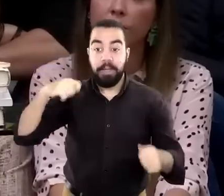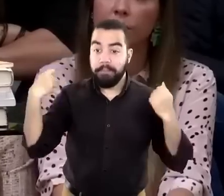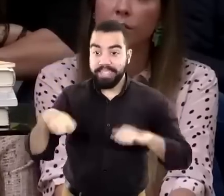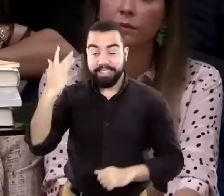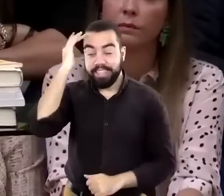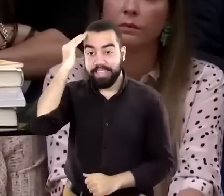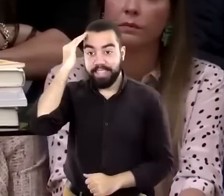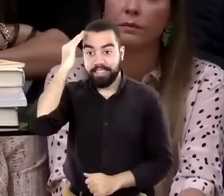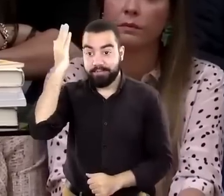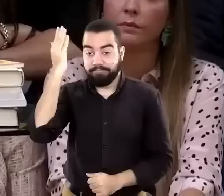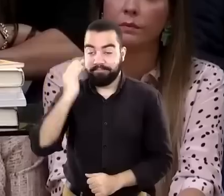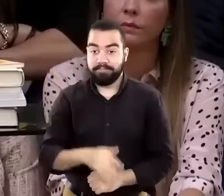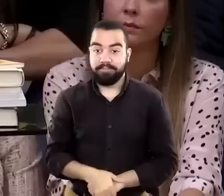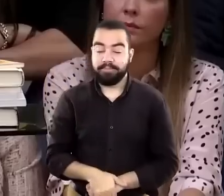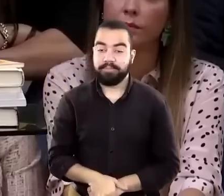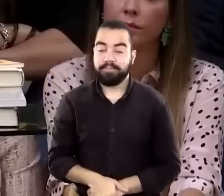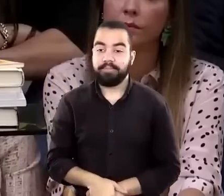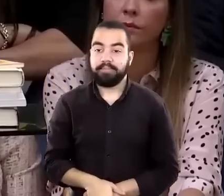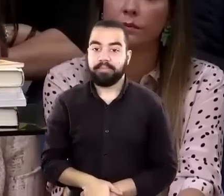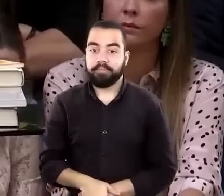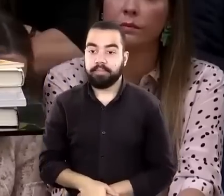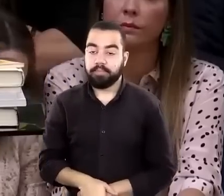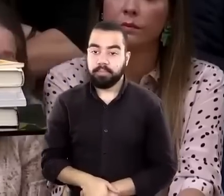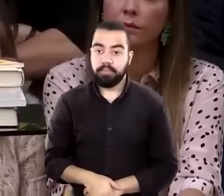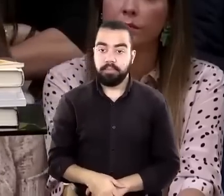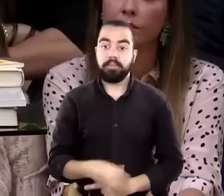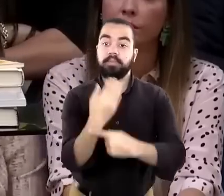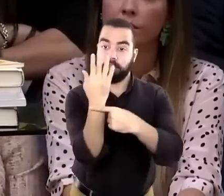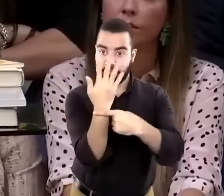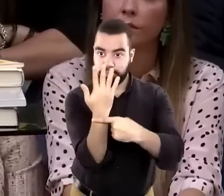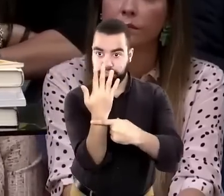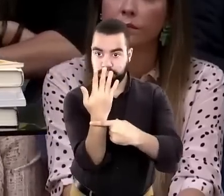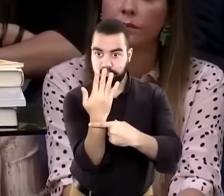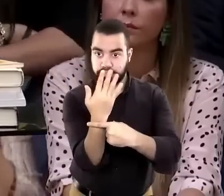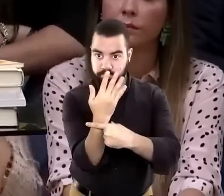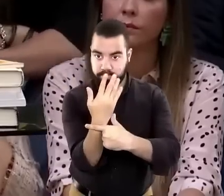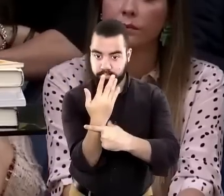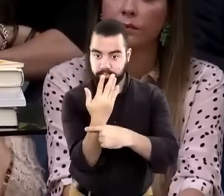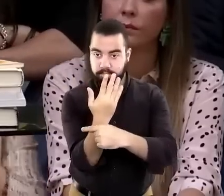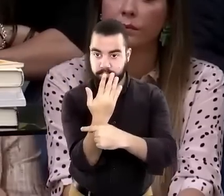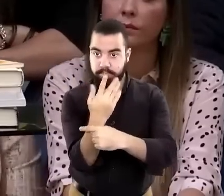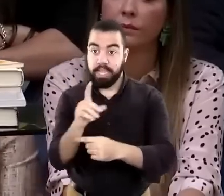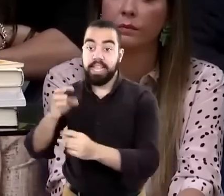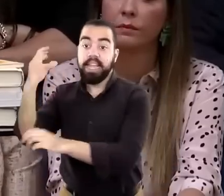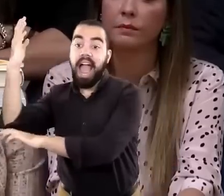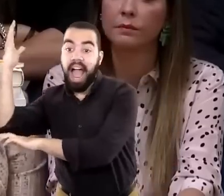A diferença dessa visão é que do lado direito e do lado esquerdo tem duas árvores, tem duas